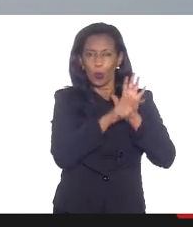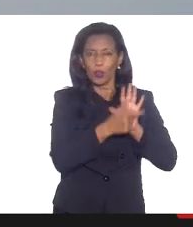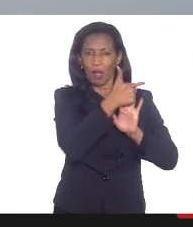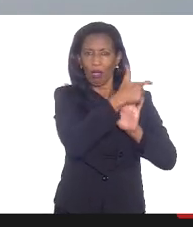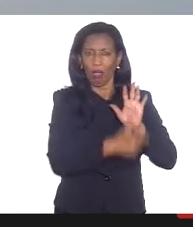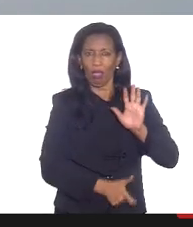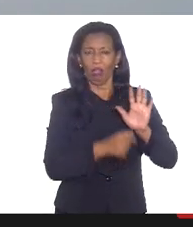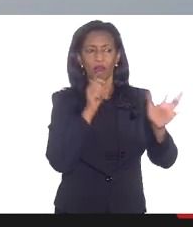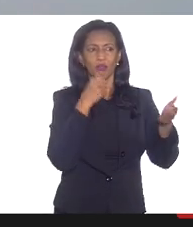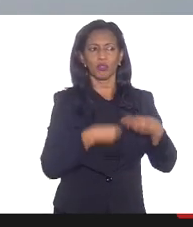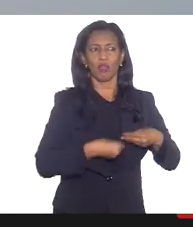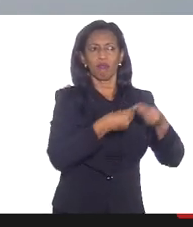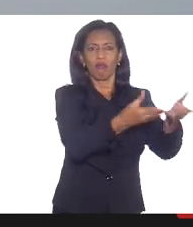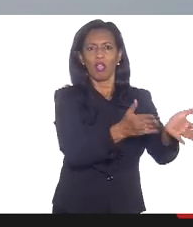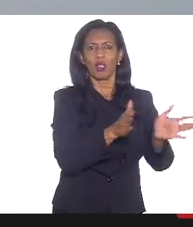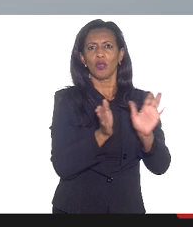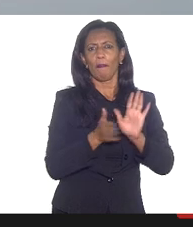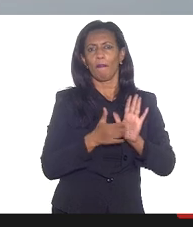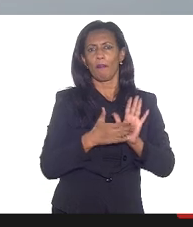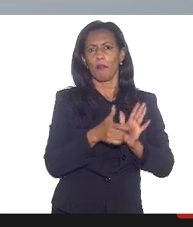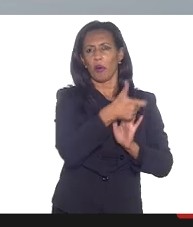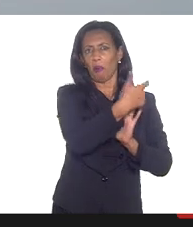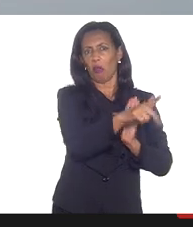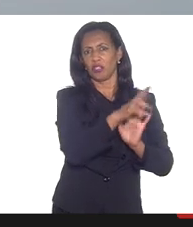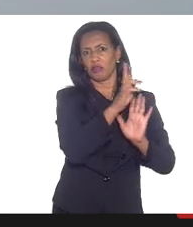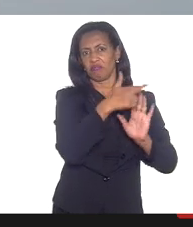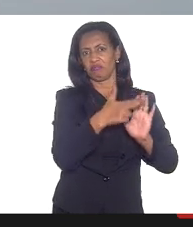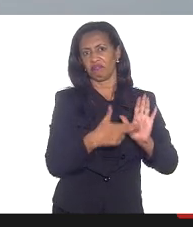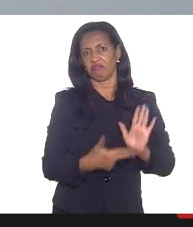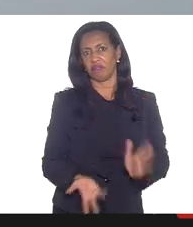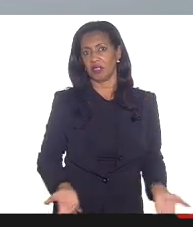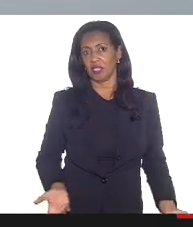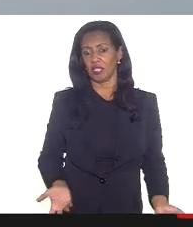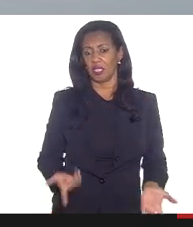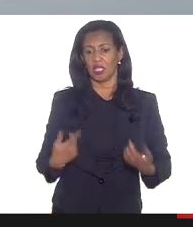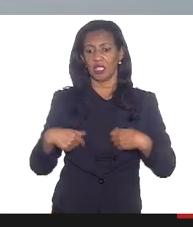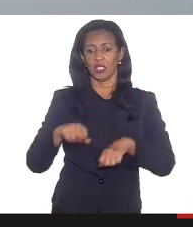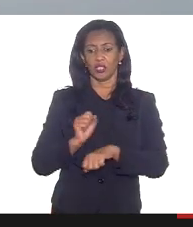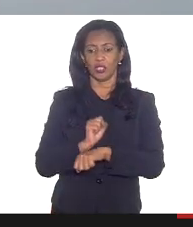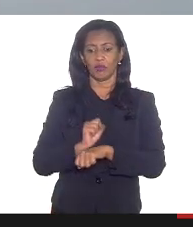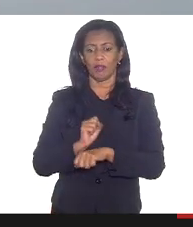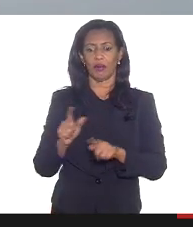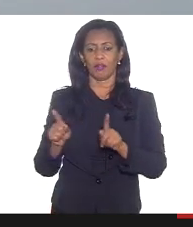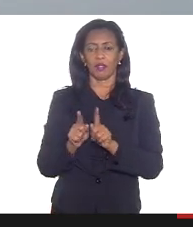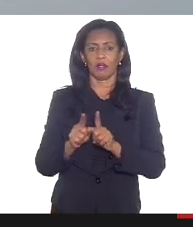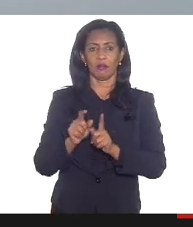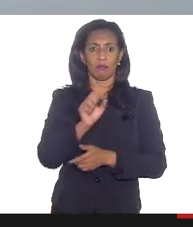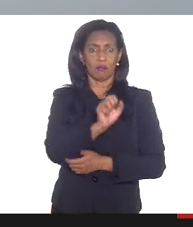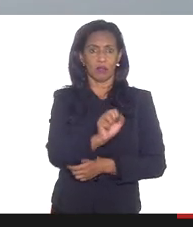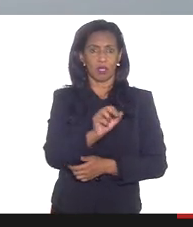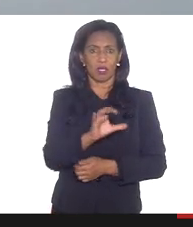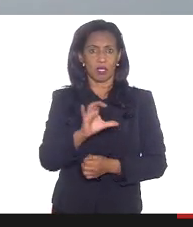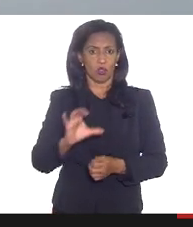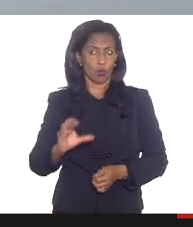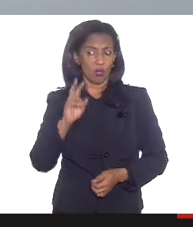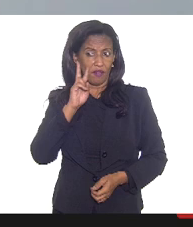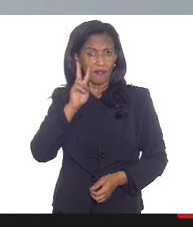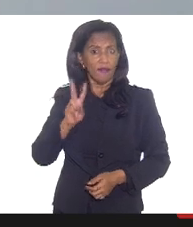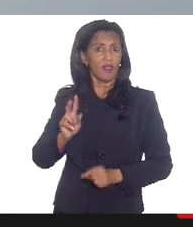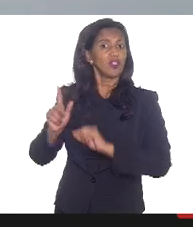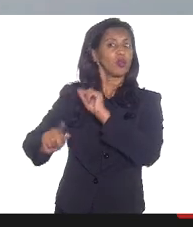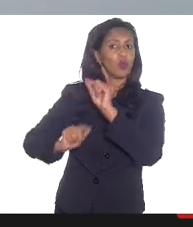foi uma proforme, na verdade foi isso, e espero que também a SEDUC, né, veja aí o que as